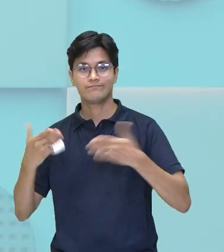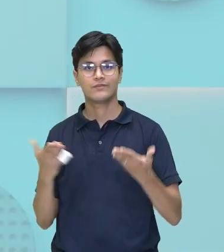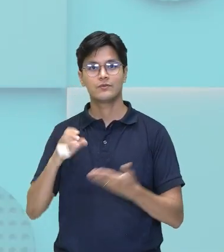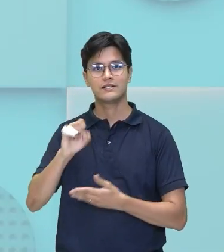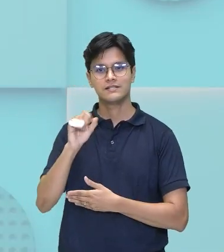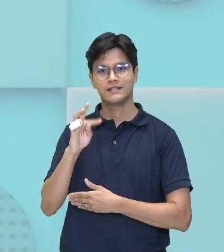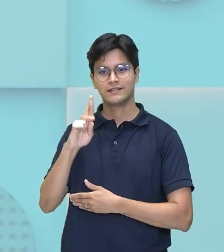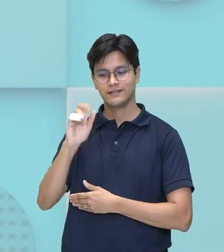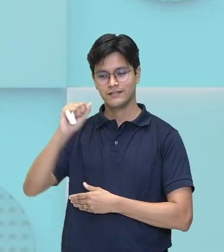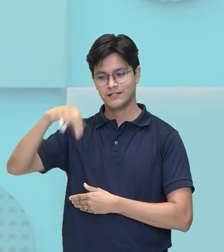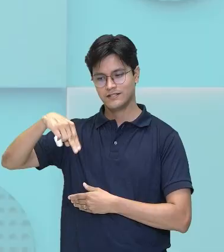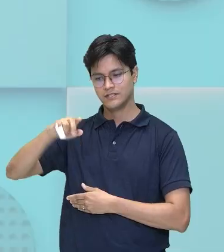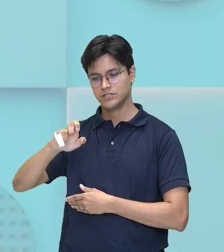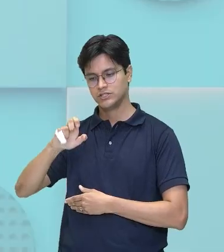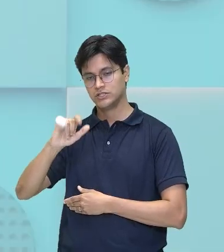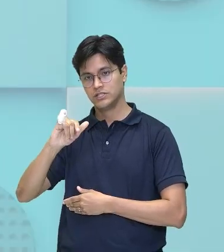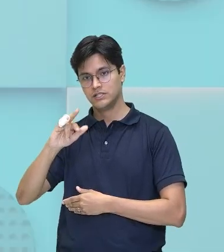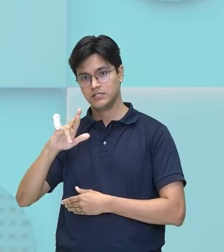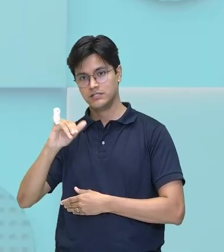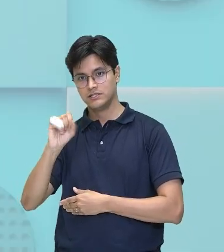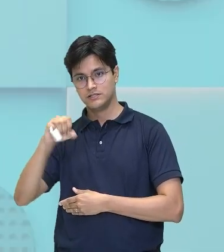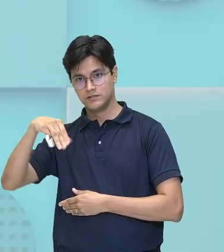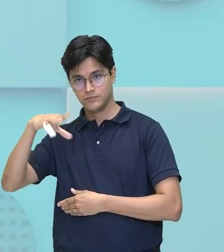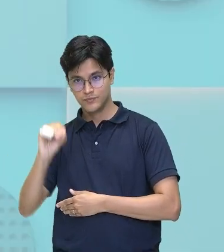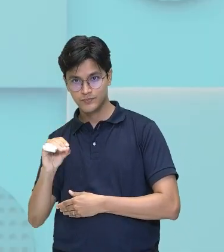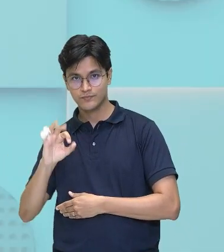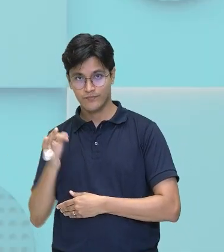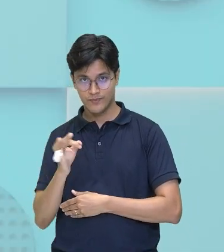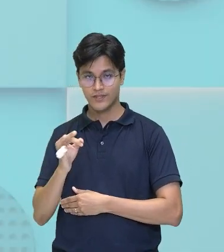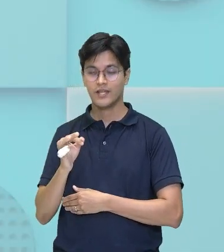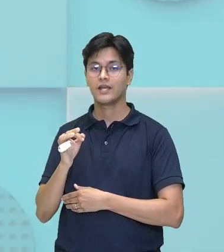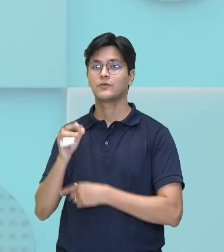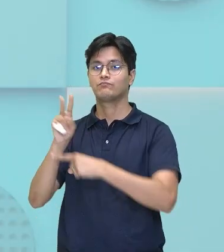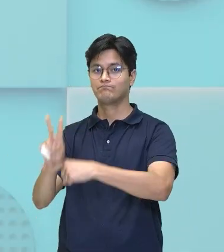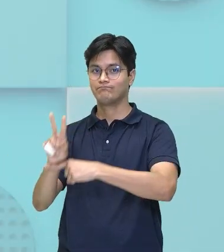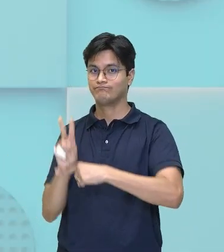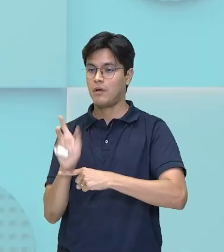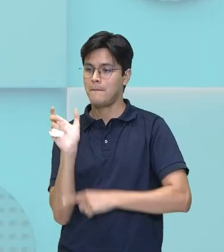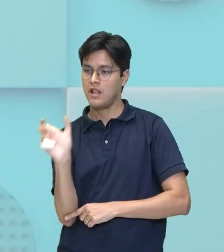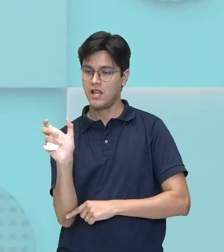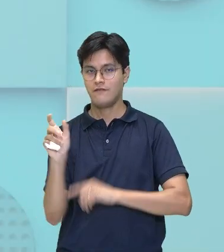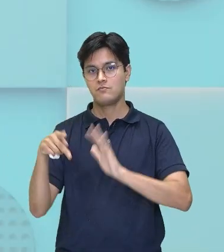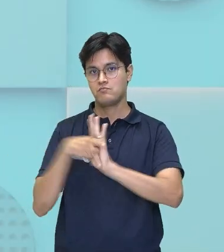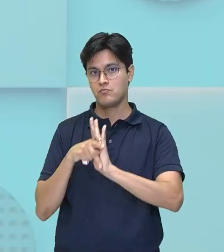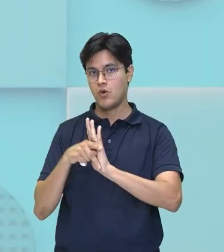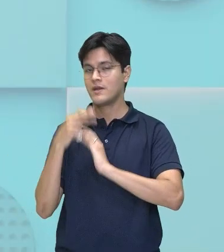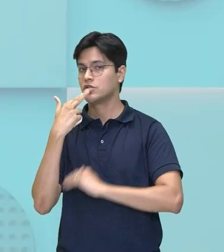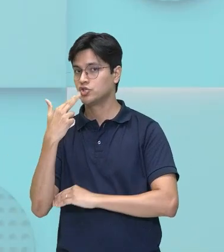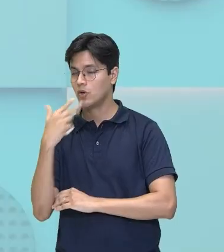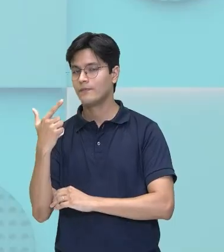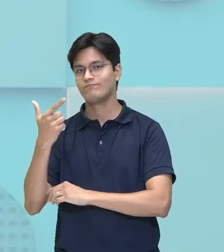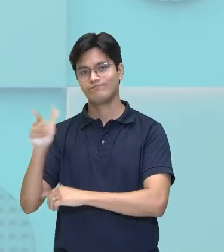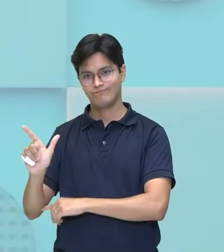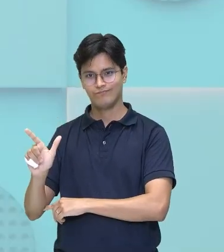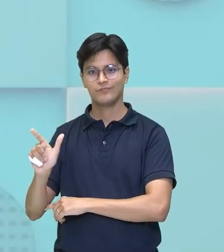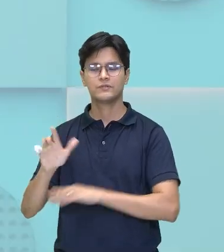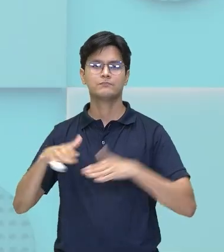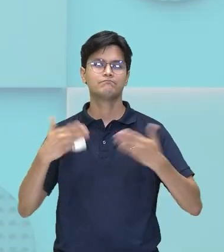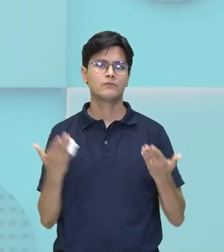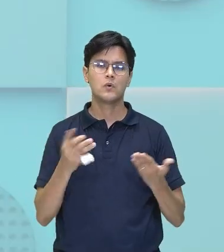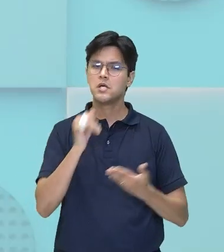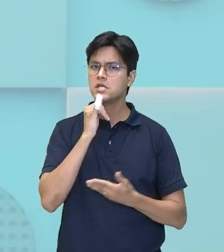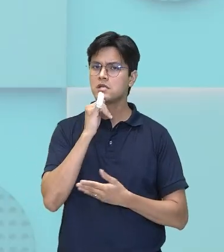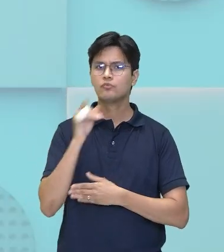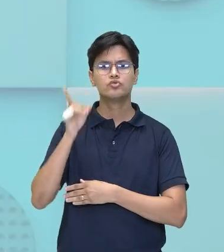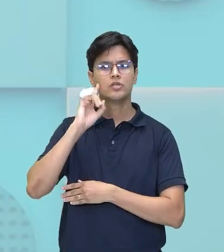estrangeirismo, certo? Então, o estrangeirismo muitas das vezes está no nosso dia a dia, ainda mais se a gente trabalha no meio da